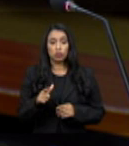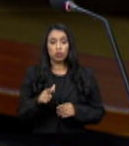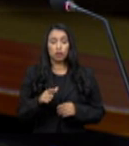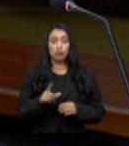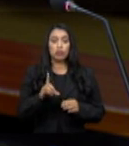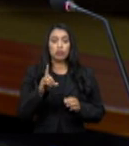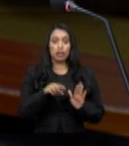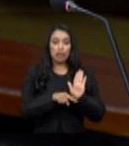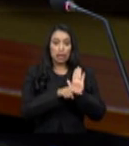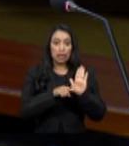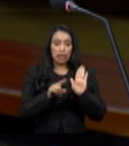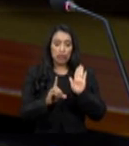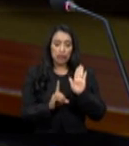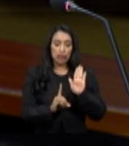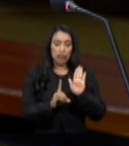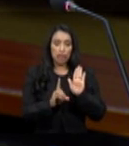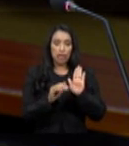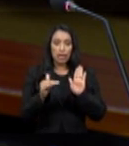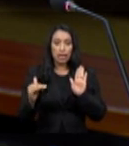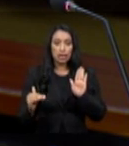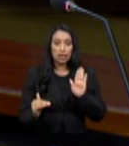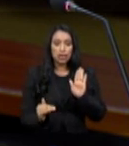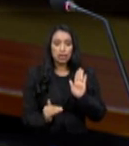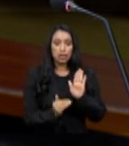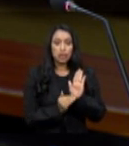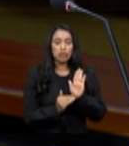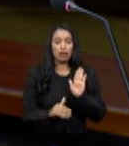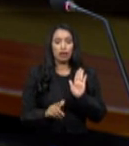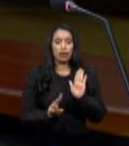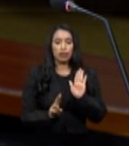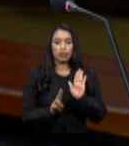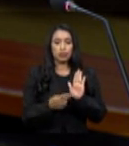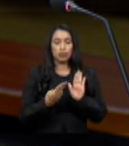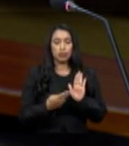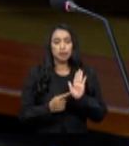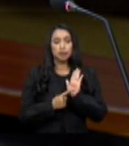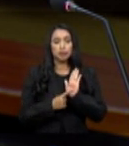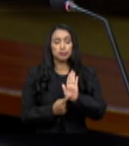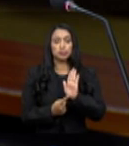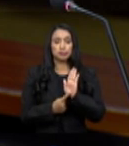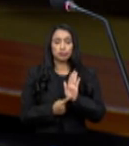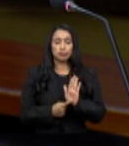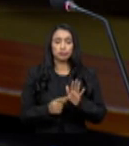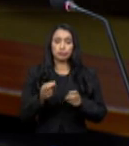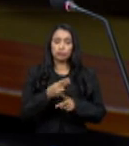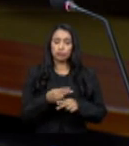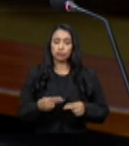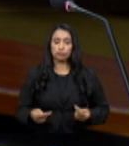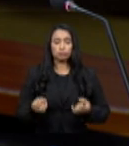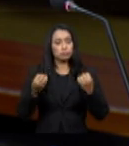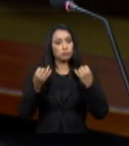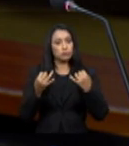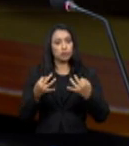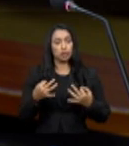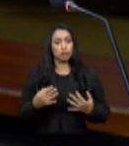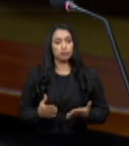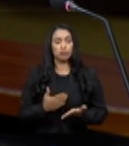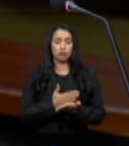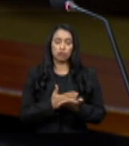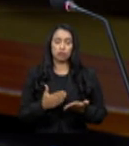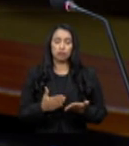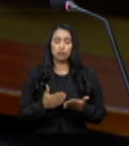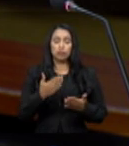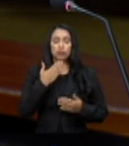linha dh com tempo um cliterios que a rigor não estão explicitados na